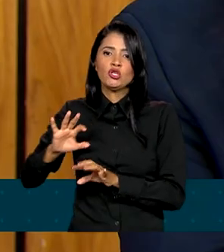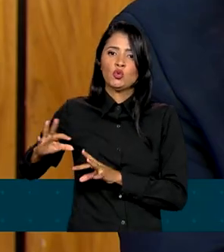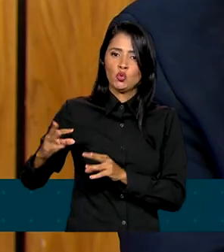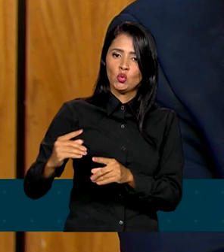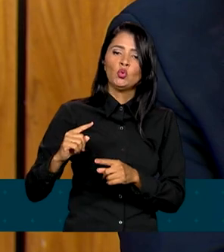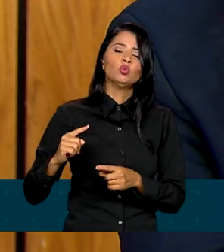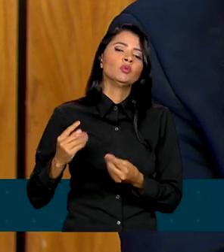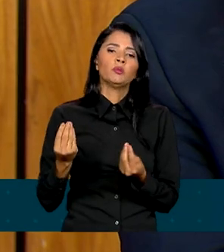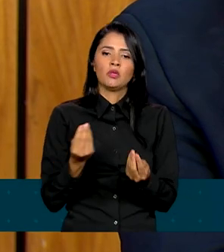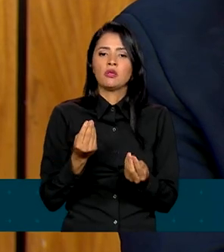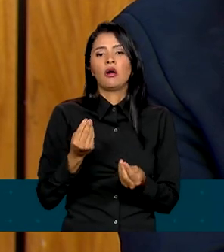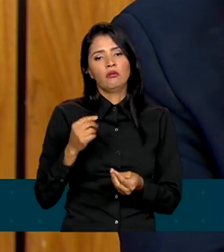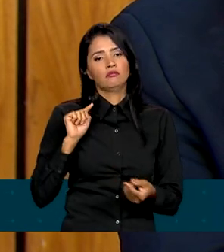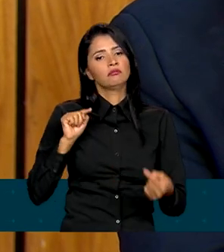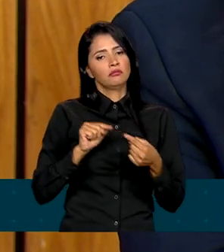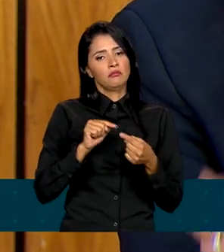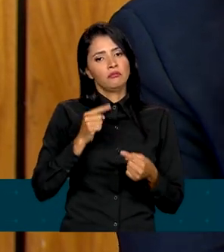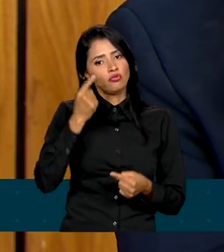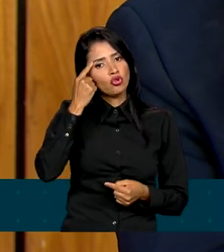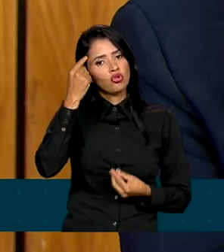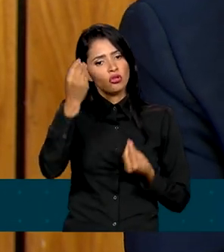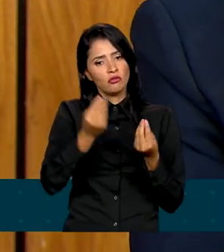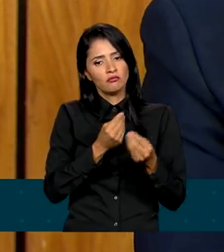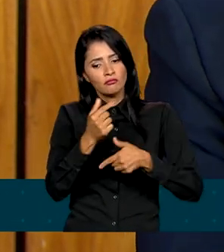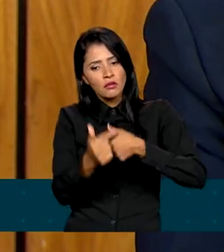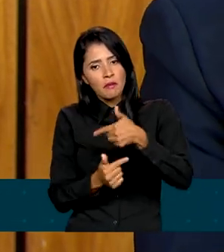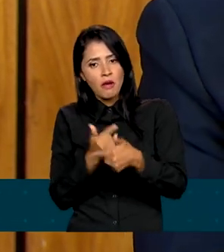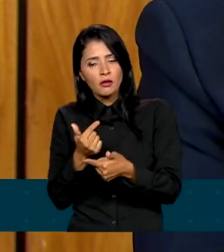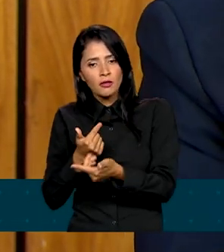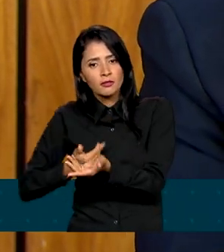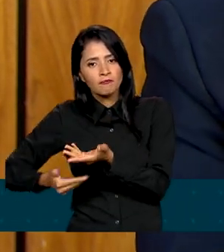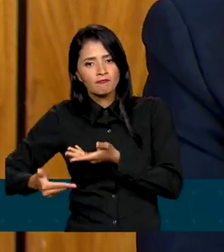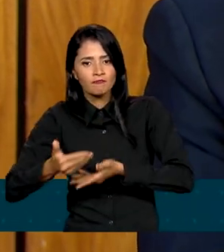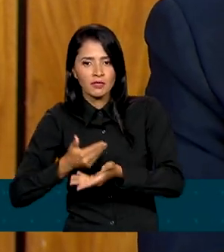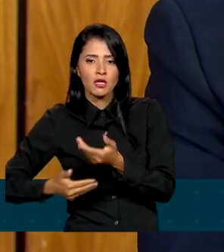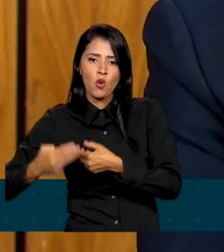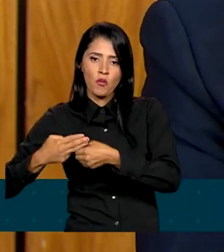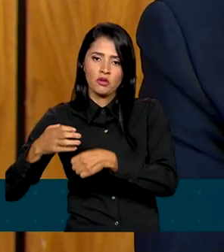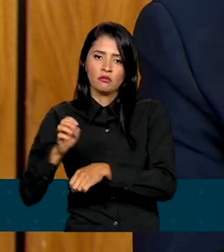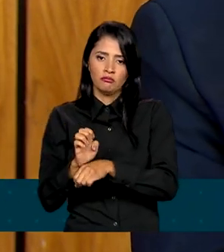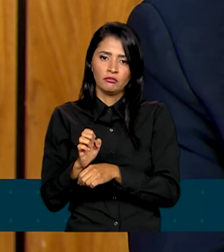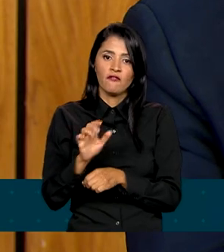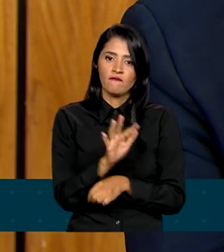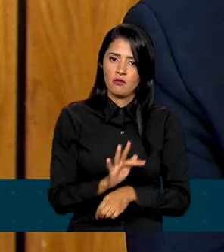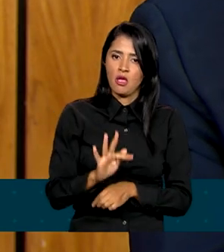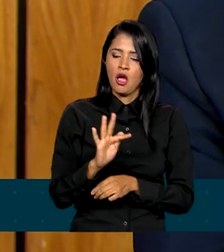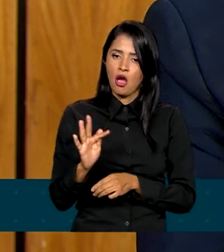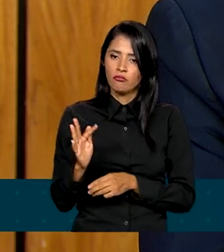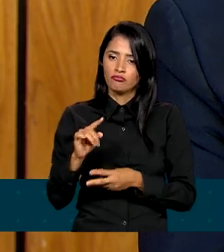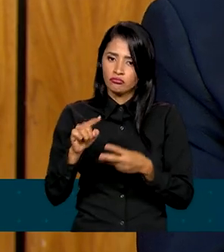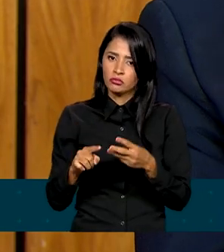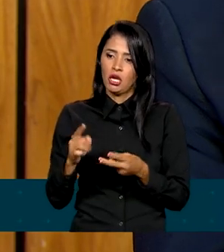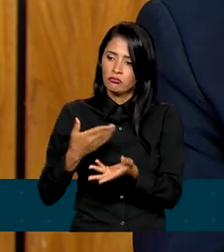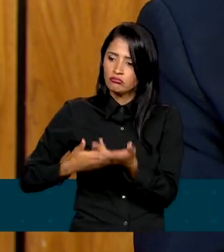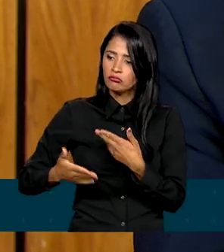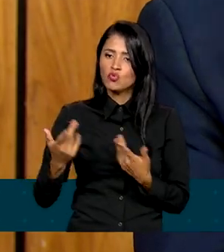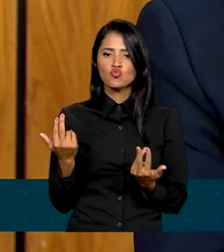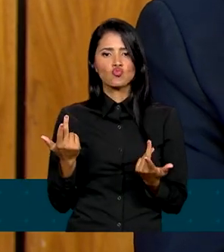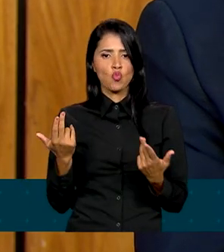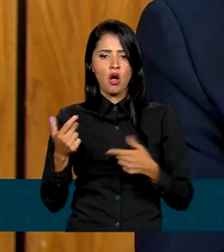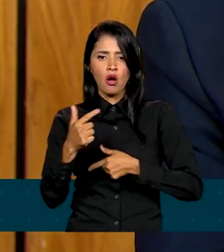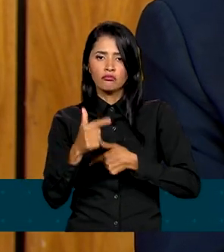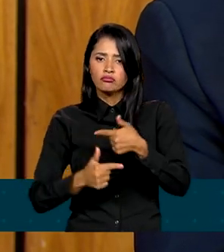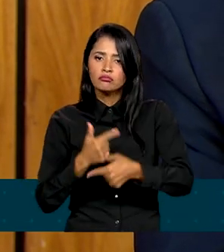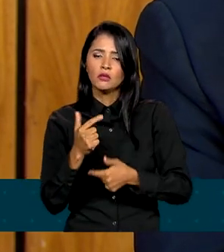ideia é que a gente trabalhe nessa cooperação federativa para que, diante, todo mundo esteja na mesma página e todo mundo esteja trabalhando